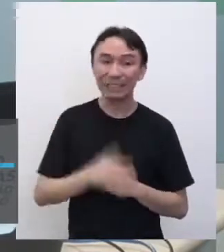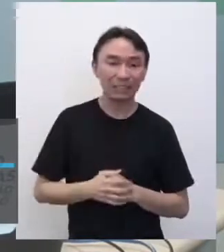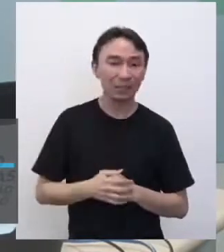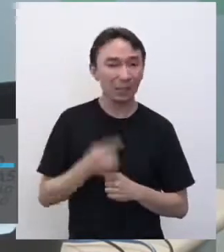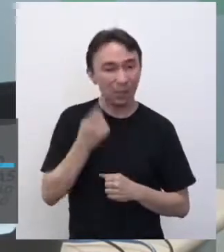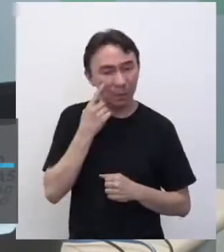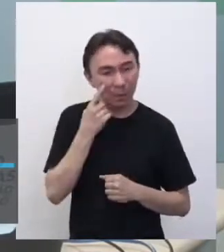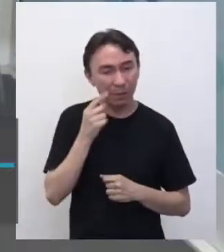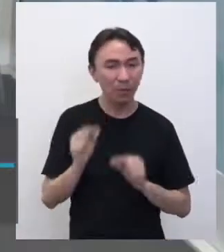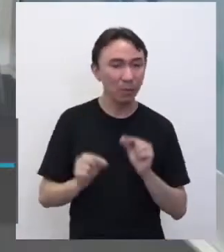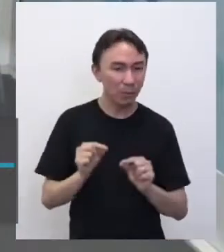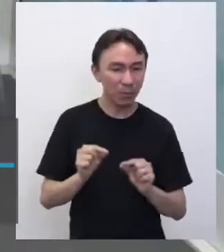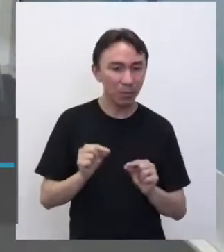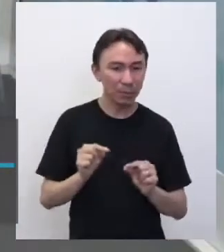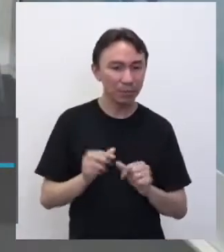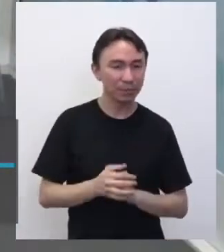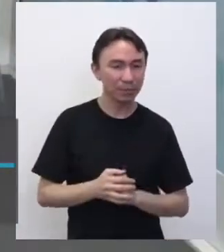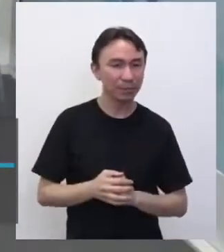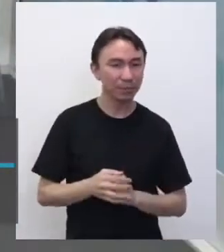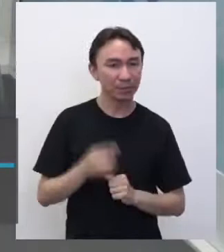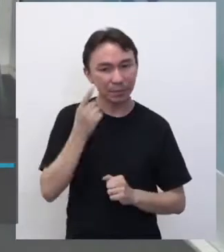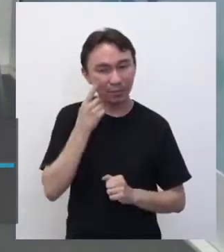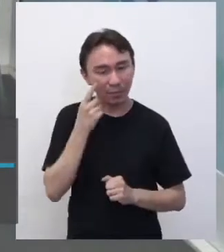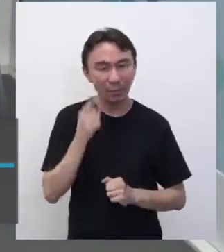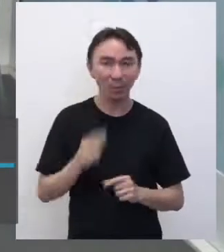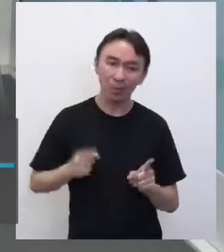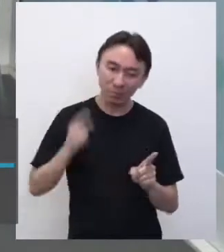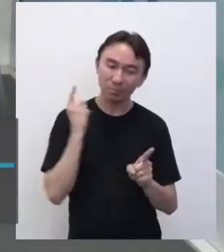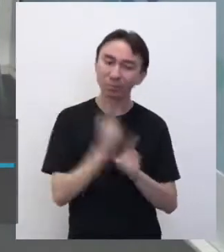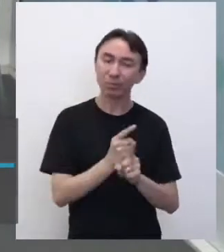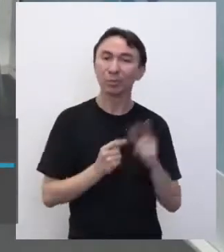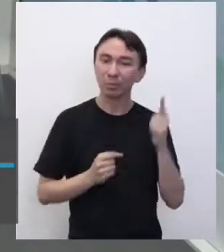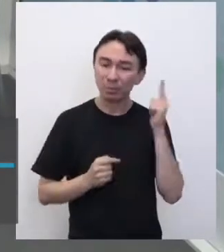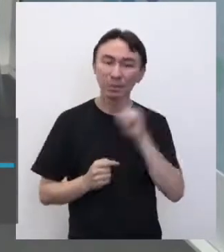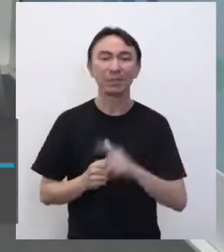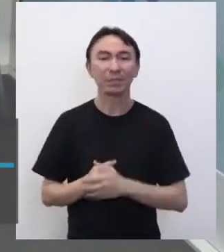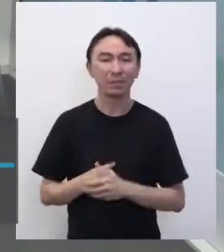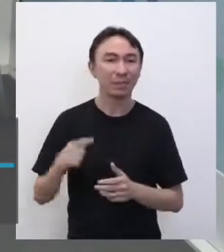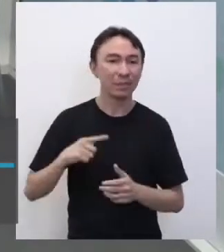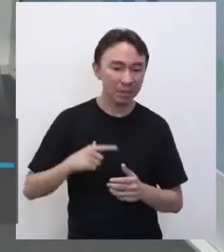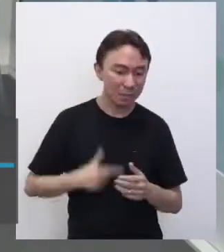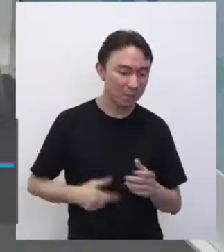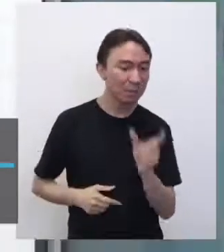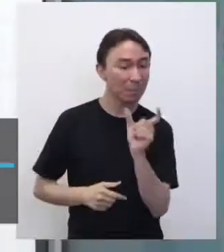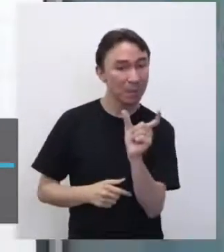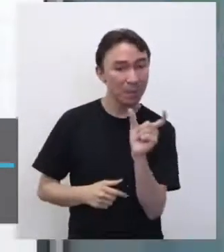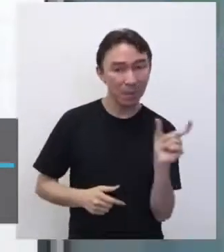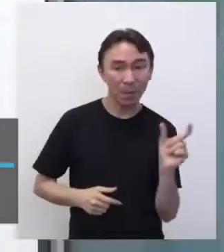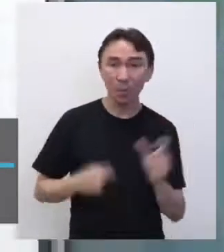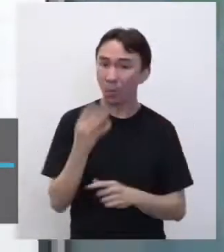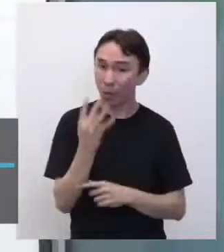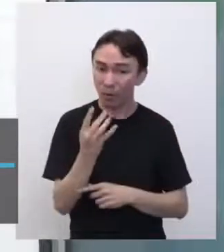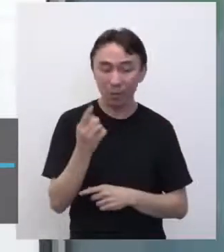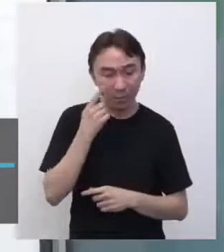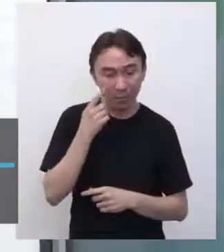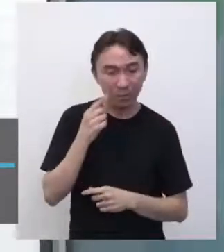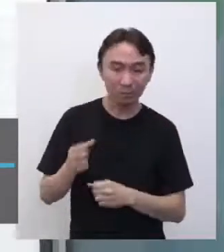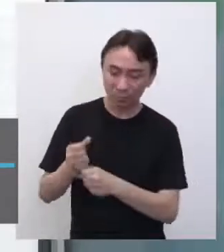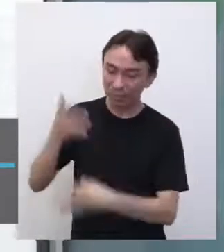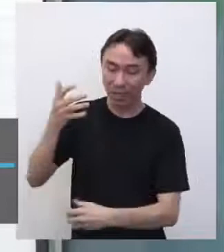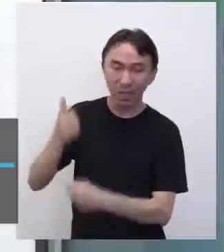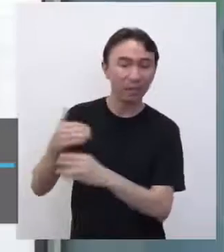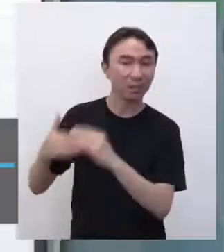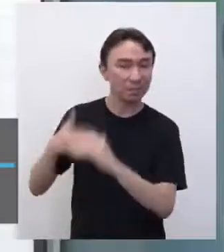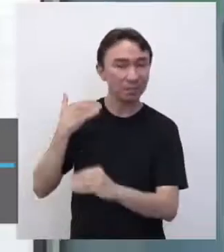Larger. Ah, legal. Conseguiram encontrar. Ok. Então, 4 palavrinhas aí é o que veio pra gente aqui no chat. Tem mais